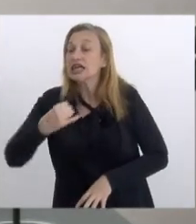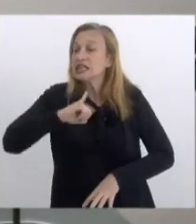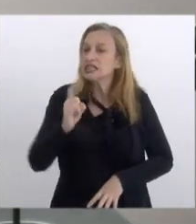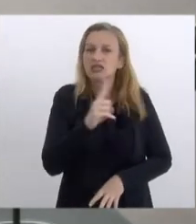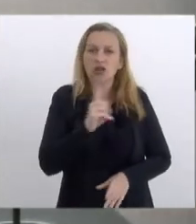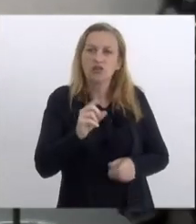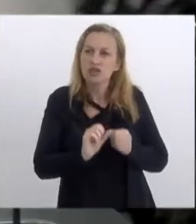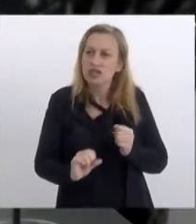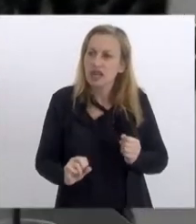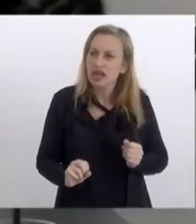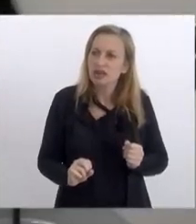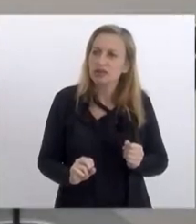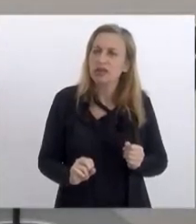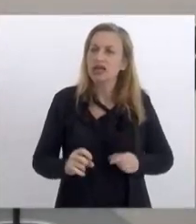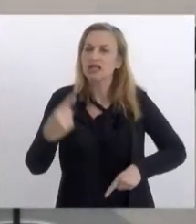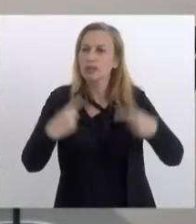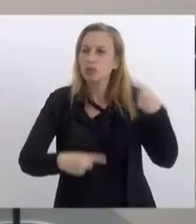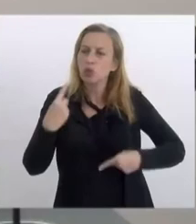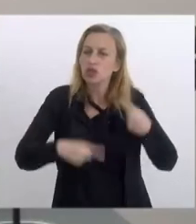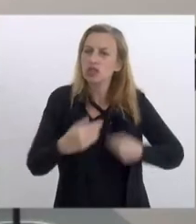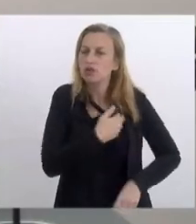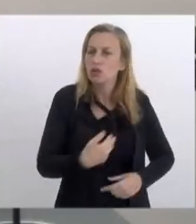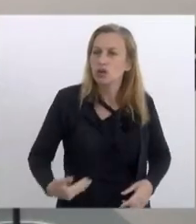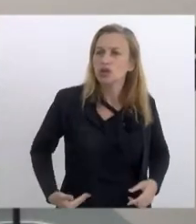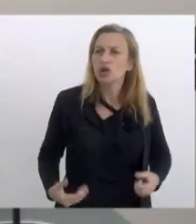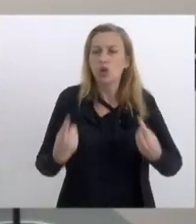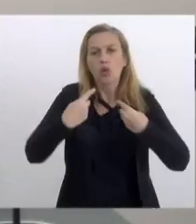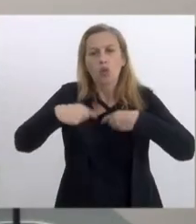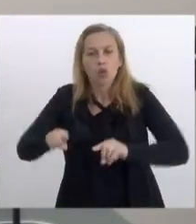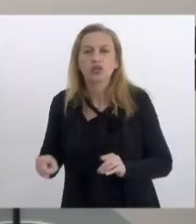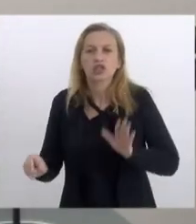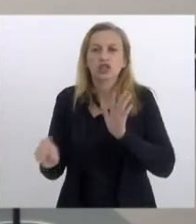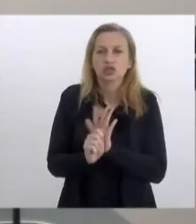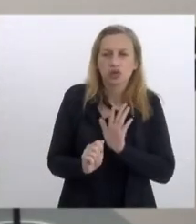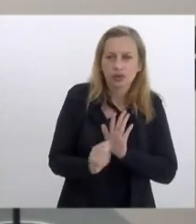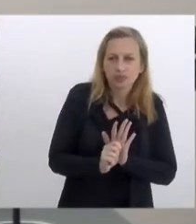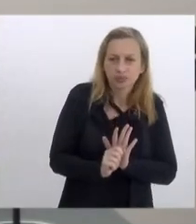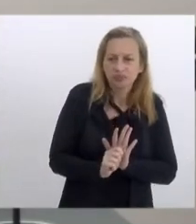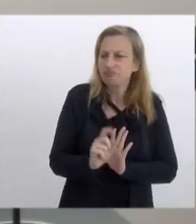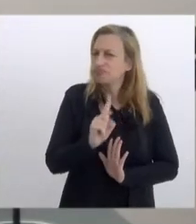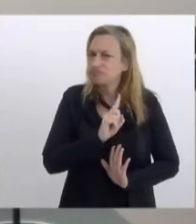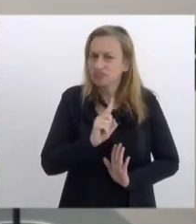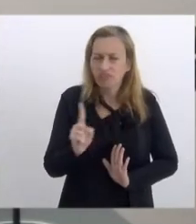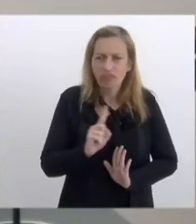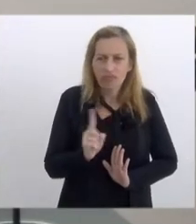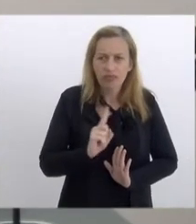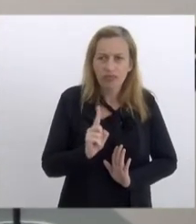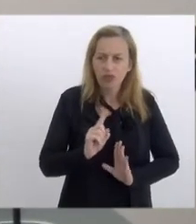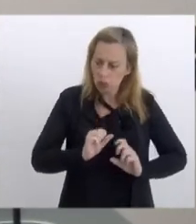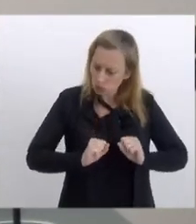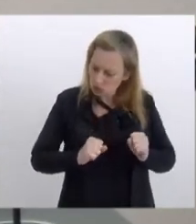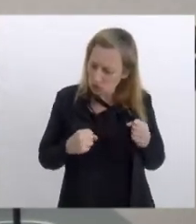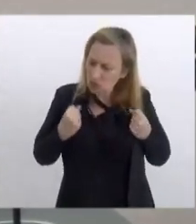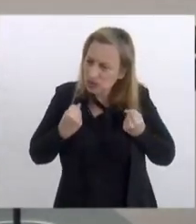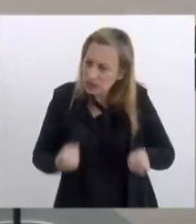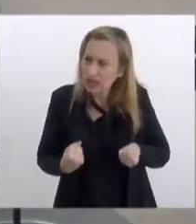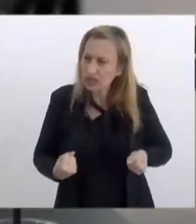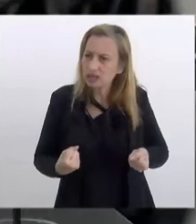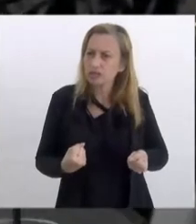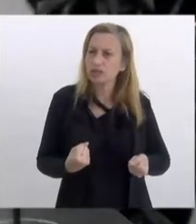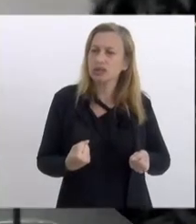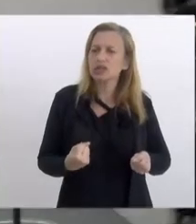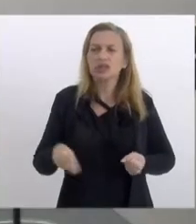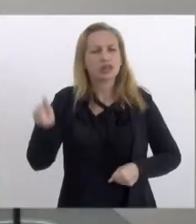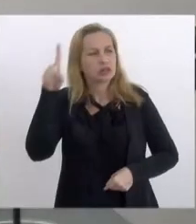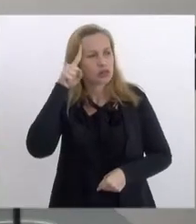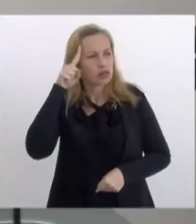não fizermos essa política pública contra as drogas, se nós não nos esforçarmos, a